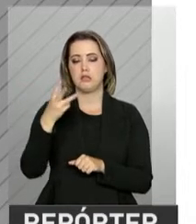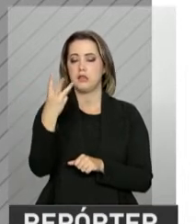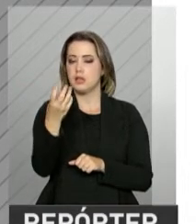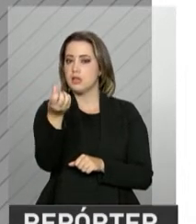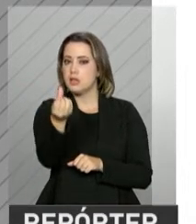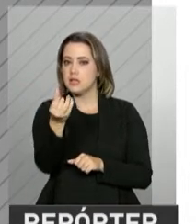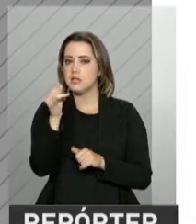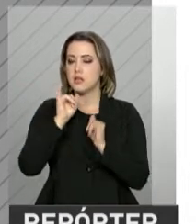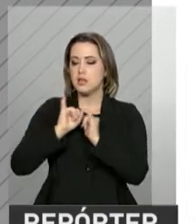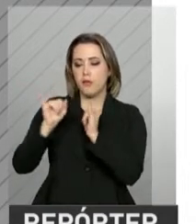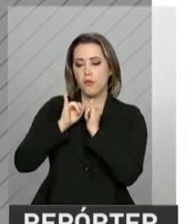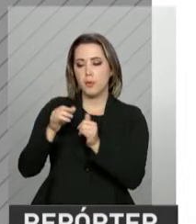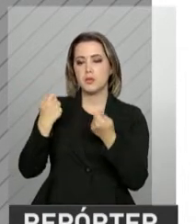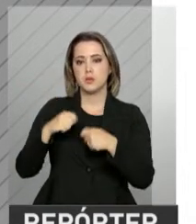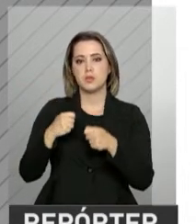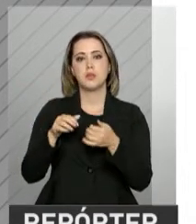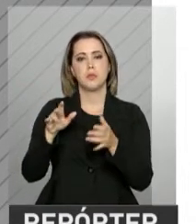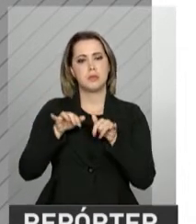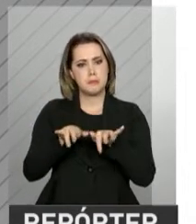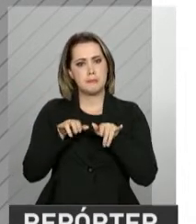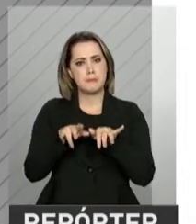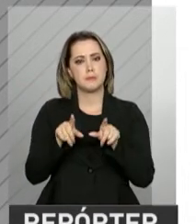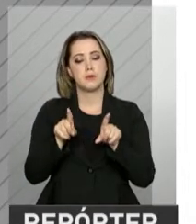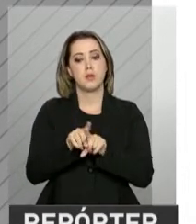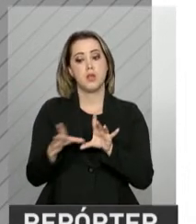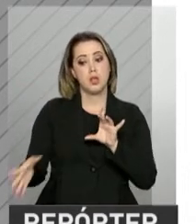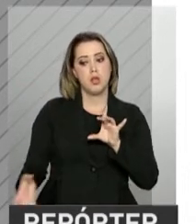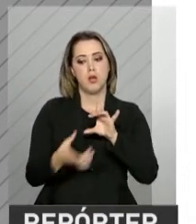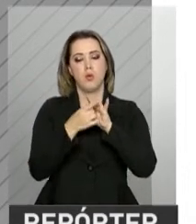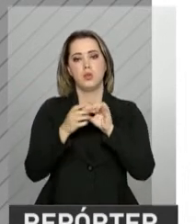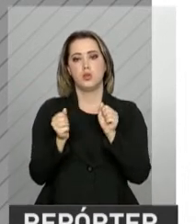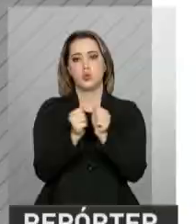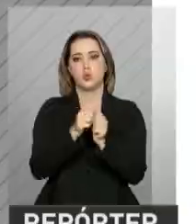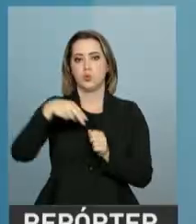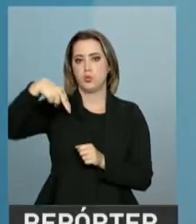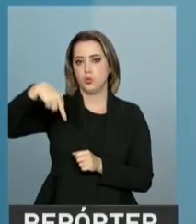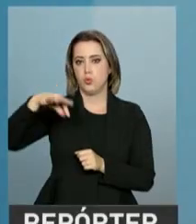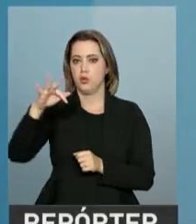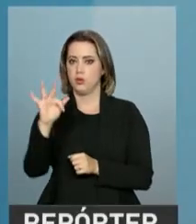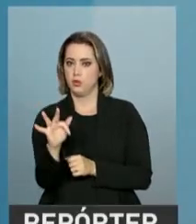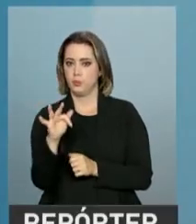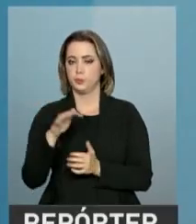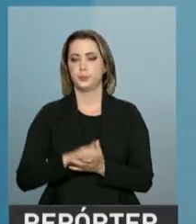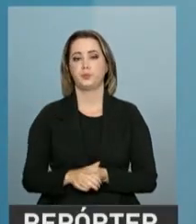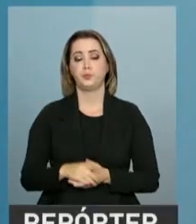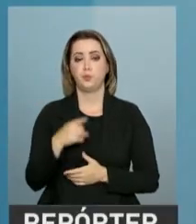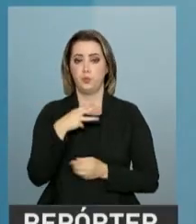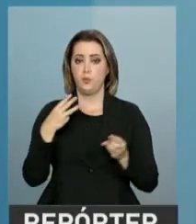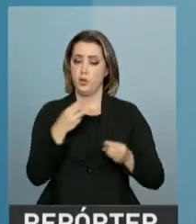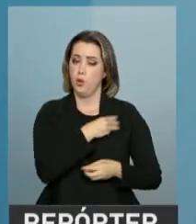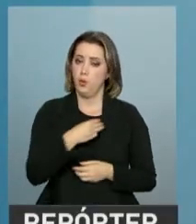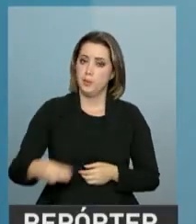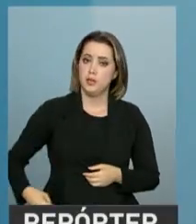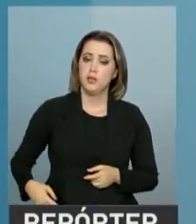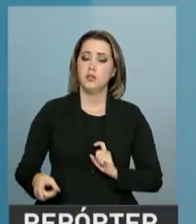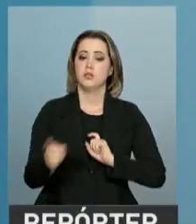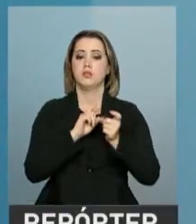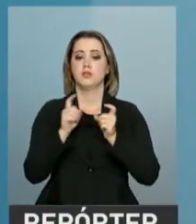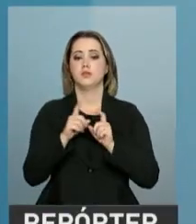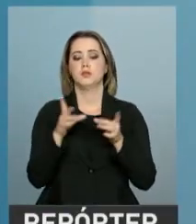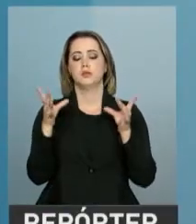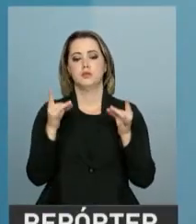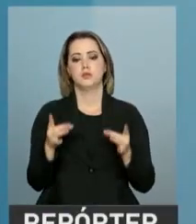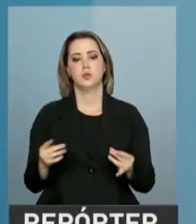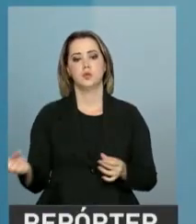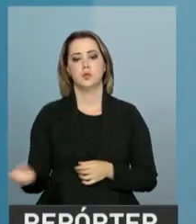exigidas e a integração do sistema com a nota fiscal eletrônica. O ministro da Fazenda destacou que o novo portal do